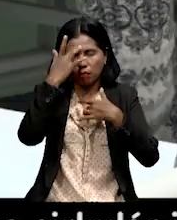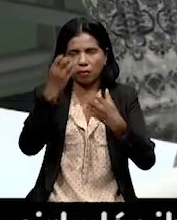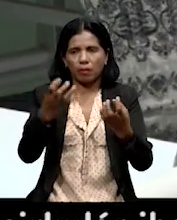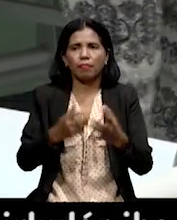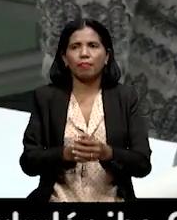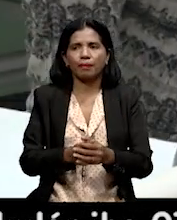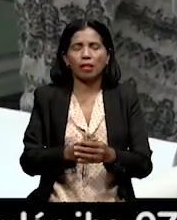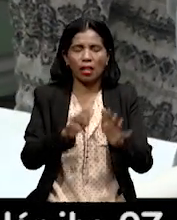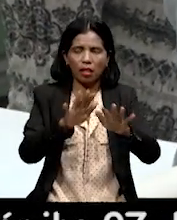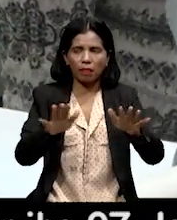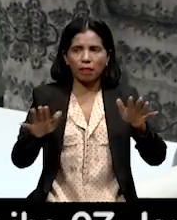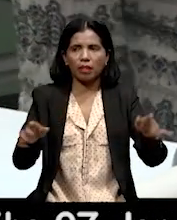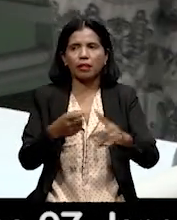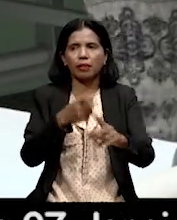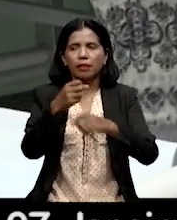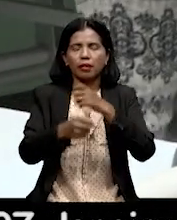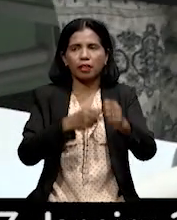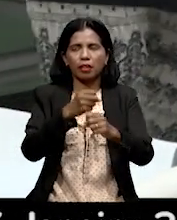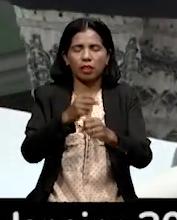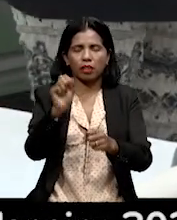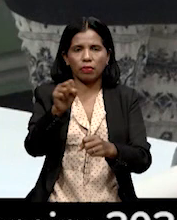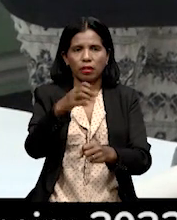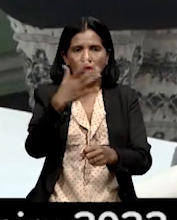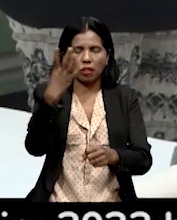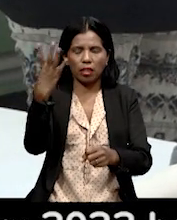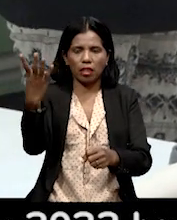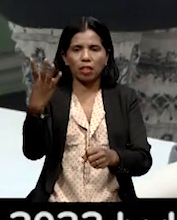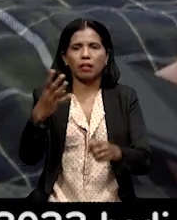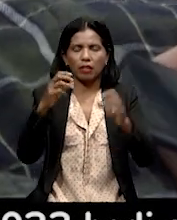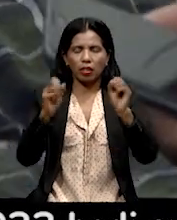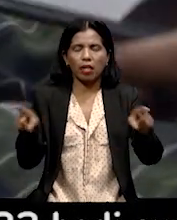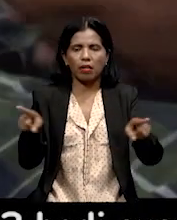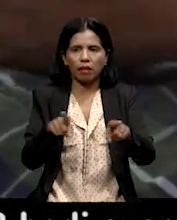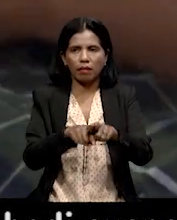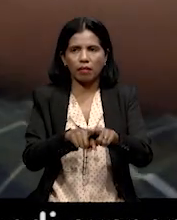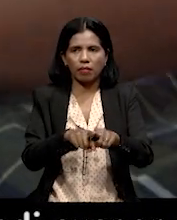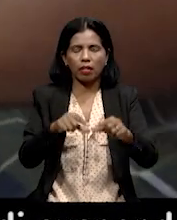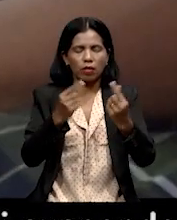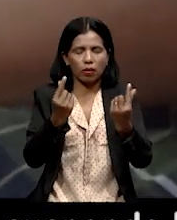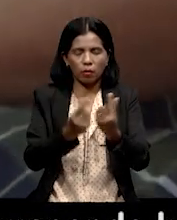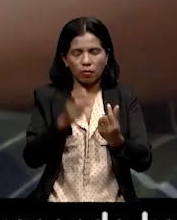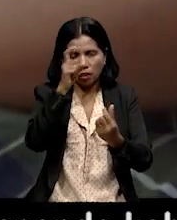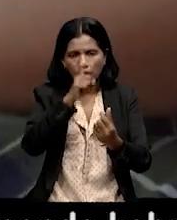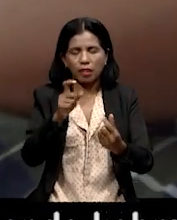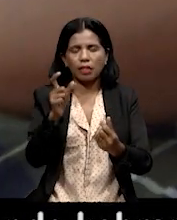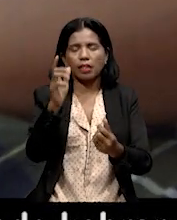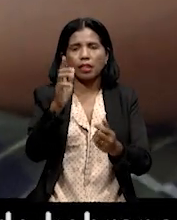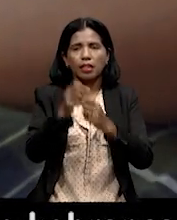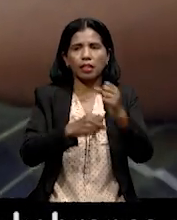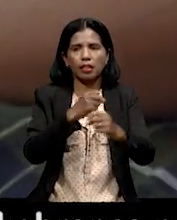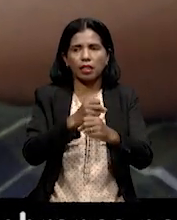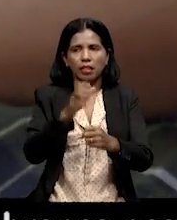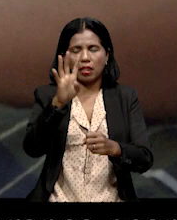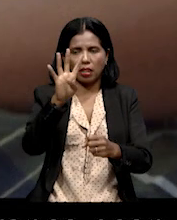labarik sira menos susitinan sanura singhat ho ne klasifikasaun makhanesan ho grupo idade katinan 5 to sanura